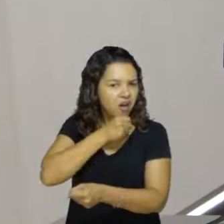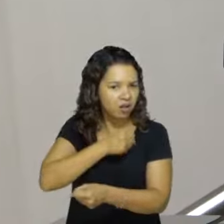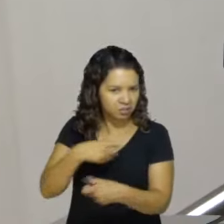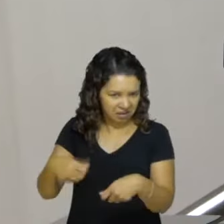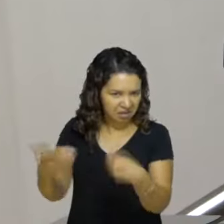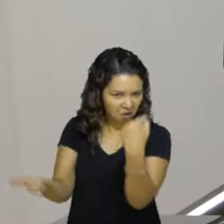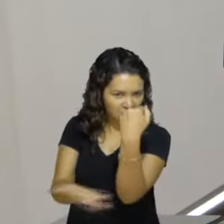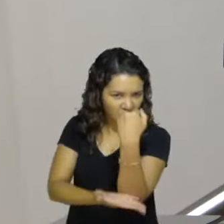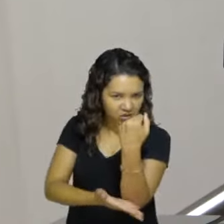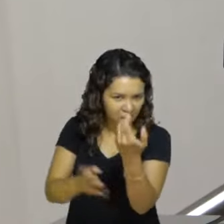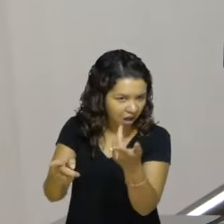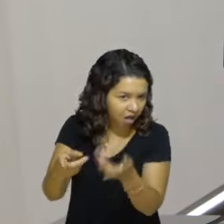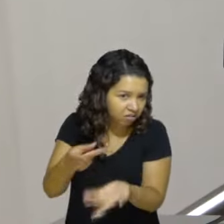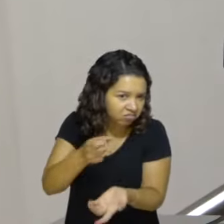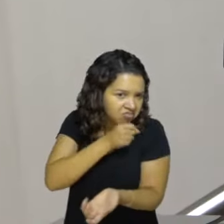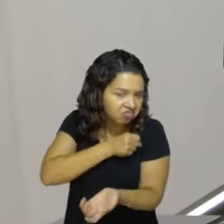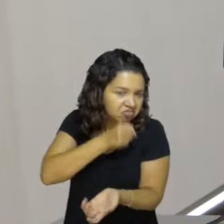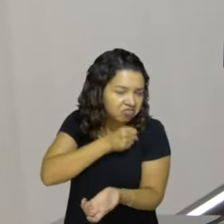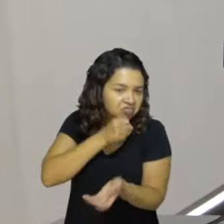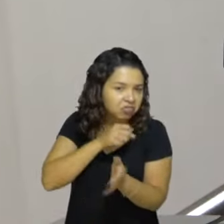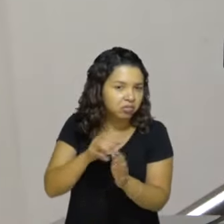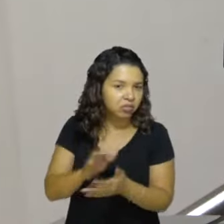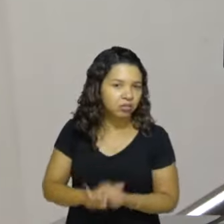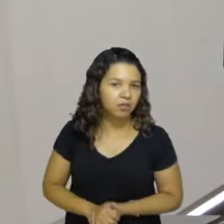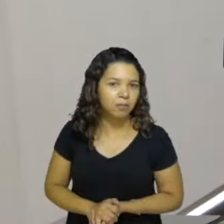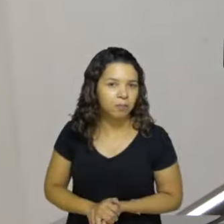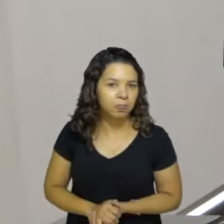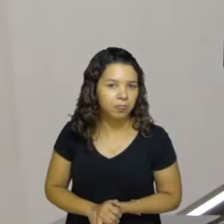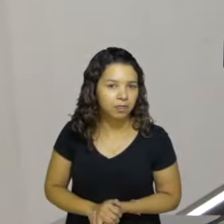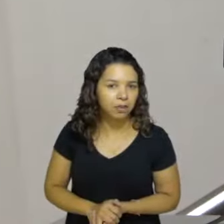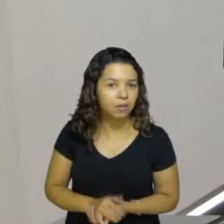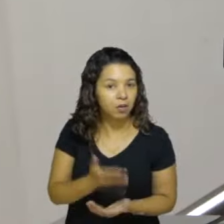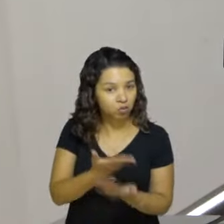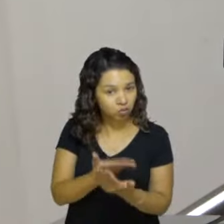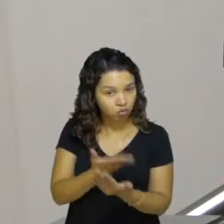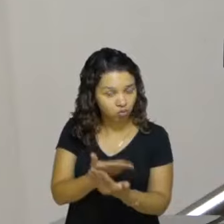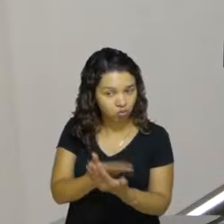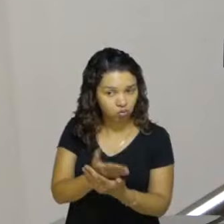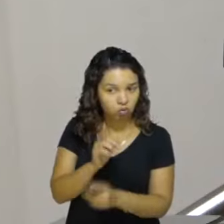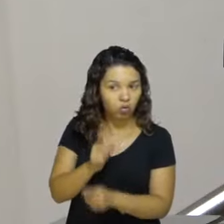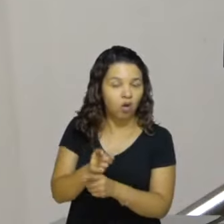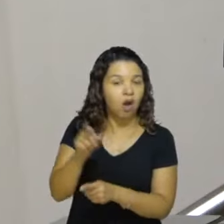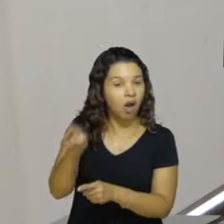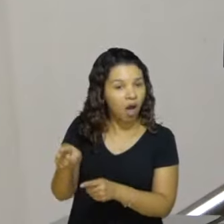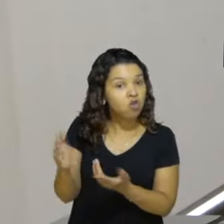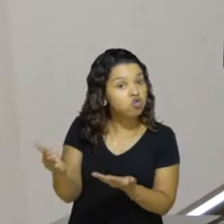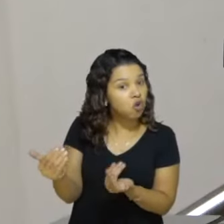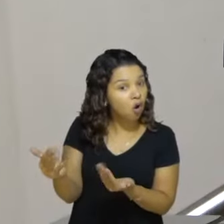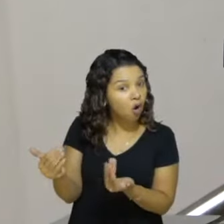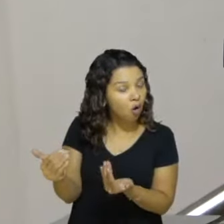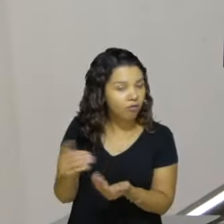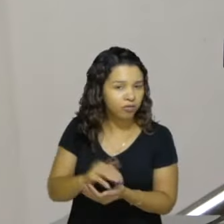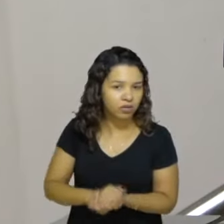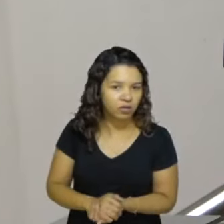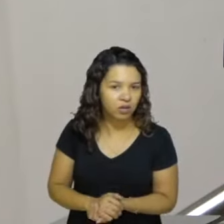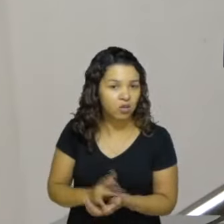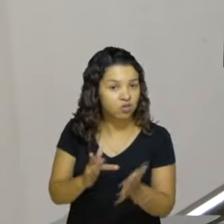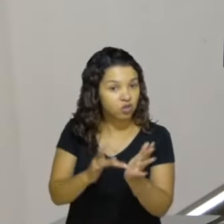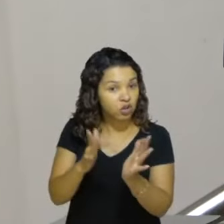é antiga, e quando faz os estudos ainda são árvores muito jovens, que têm muito a crescer. Então nasceram antes de Jesus